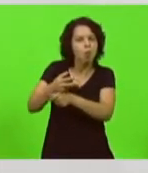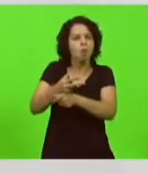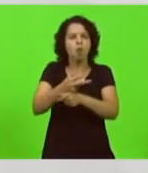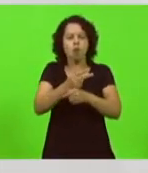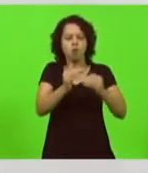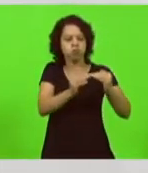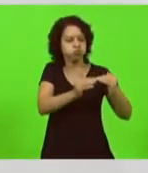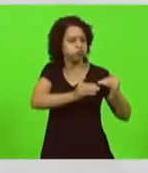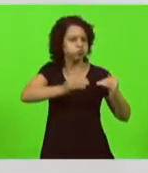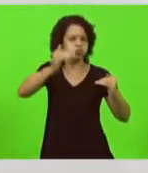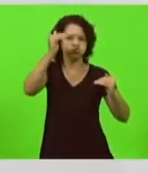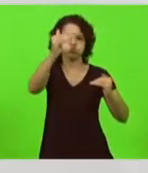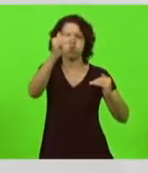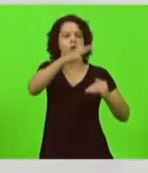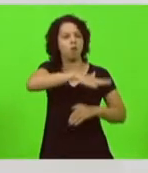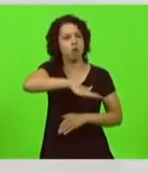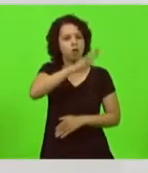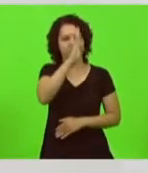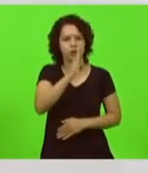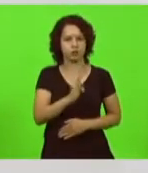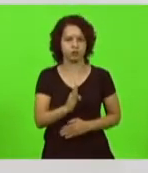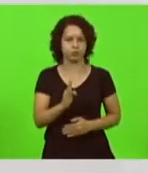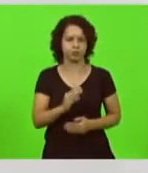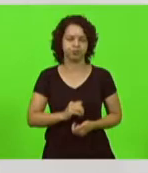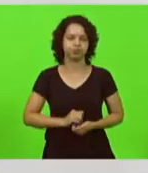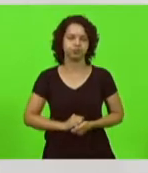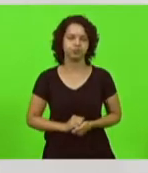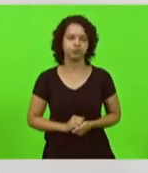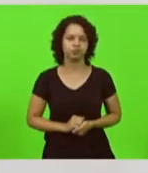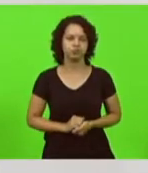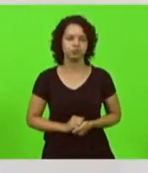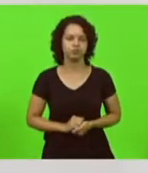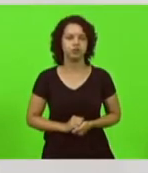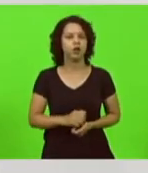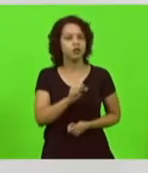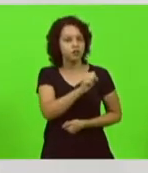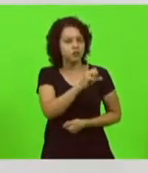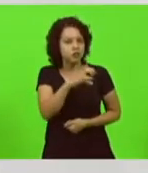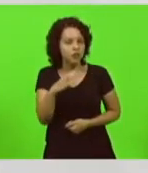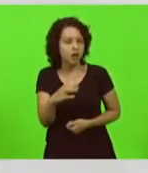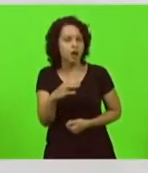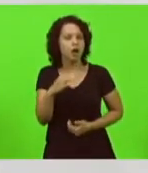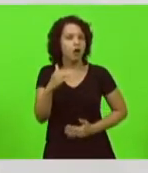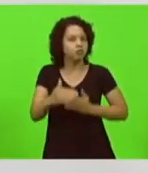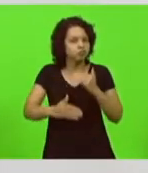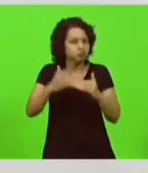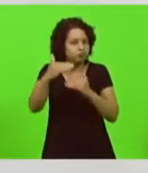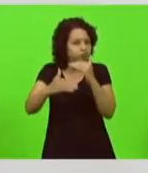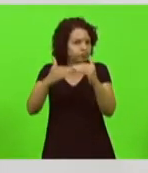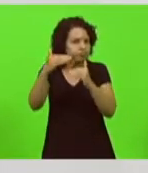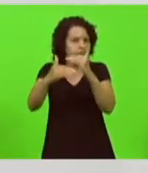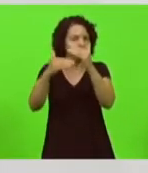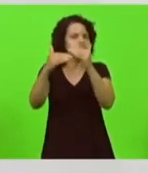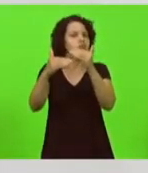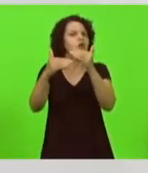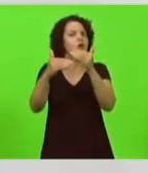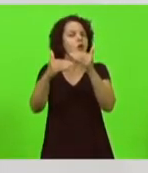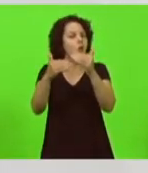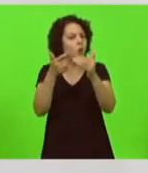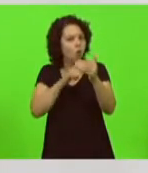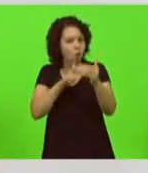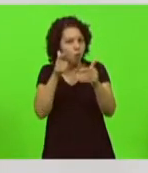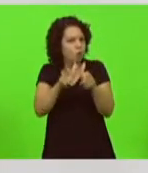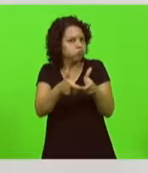brasileira. Nesse tempo, Santa Catarina seguiu crescendo, gerando empregos e proporcionando um ambiente